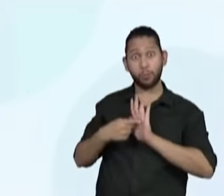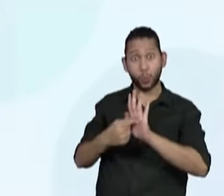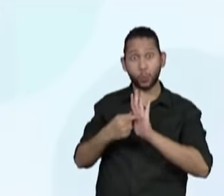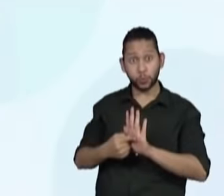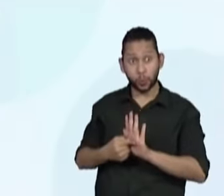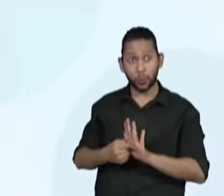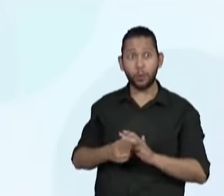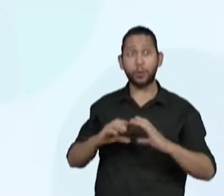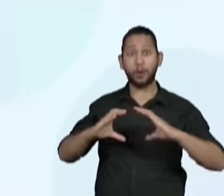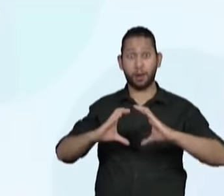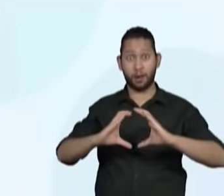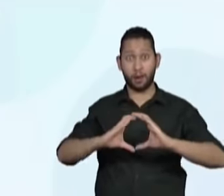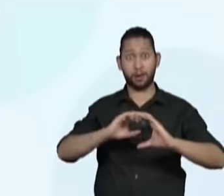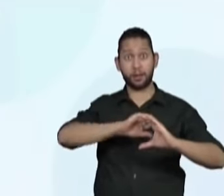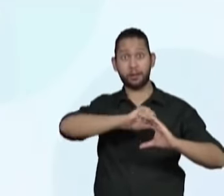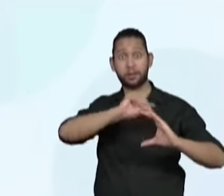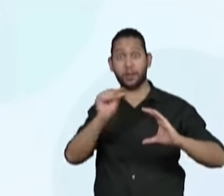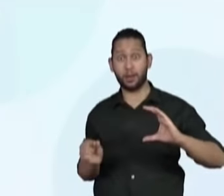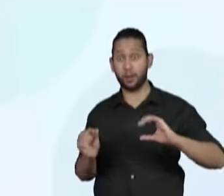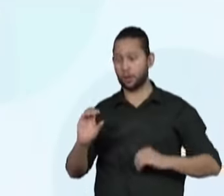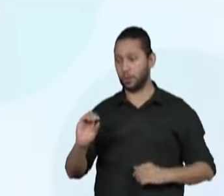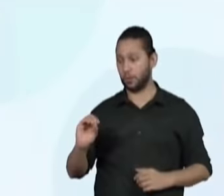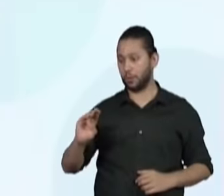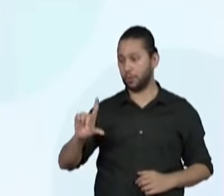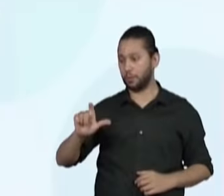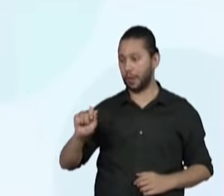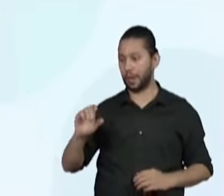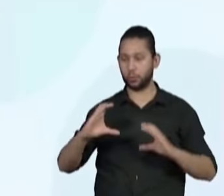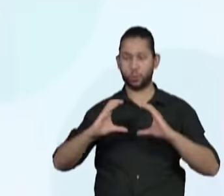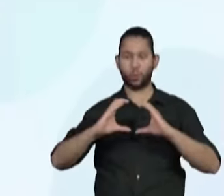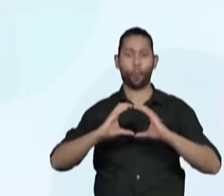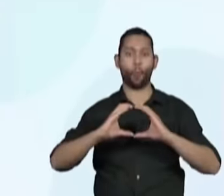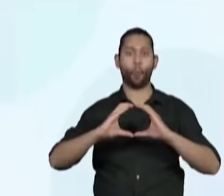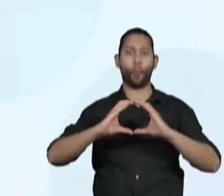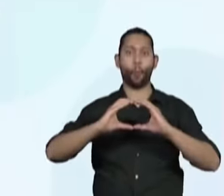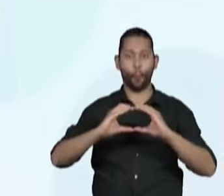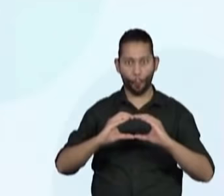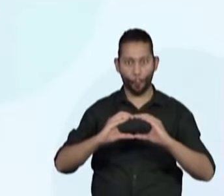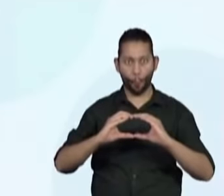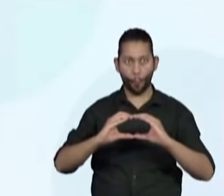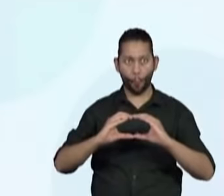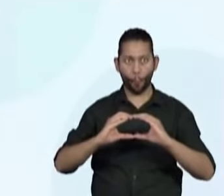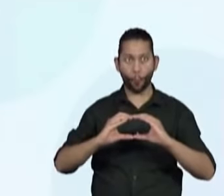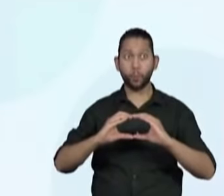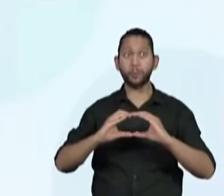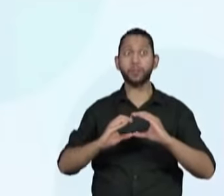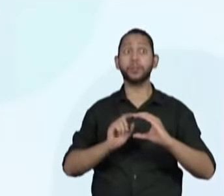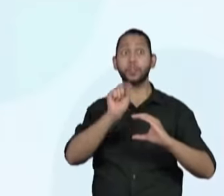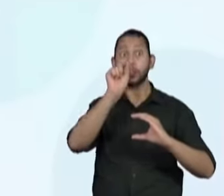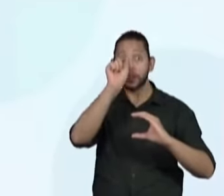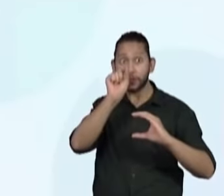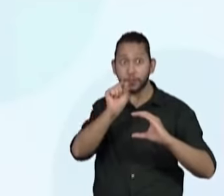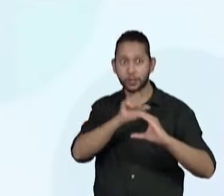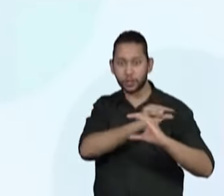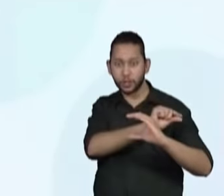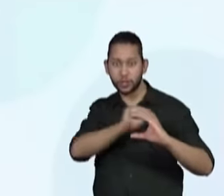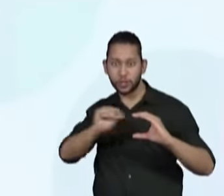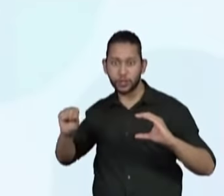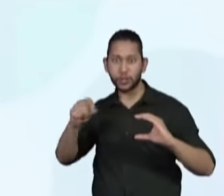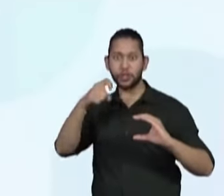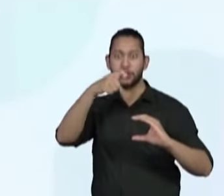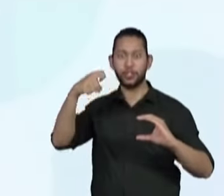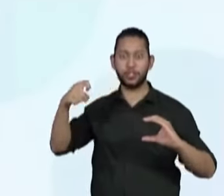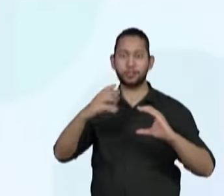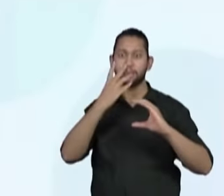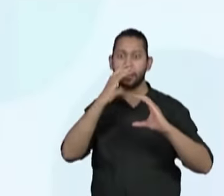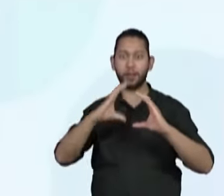do arco oblato. Por quê? Nós temos o valor dos focos no eixo X e